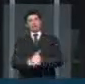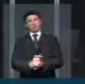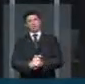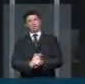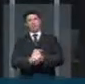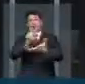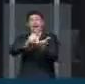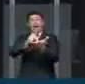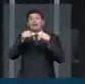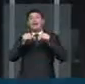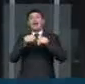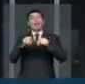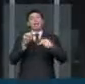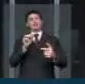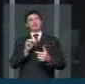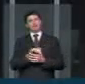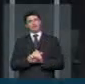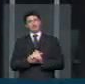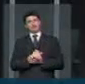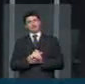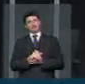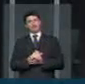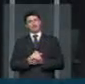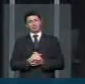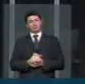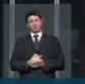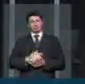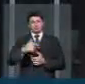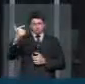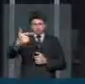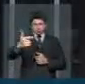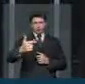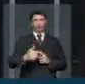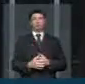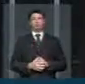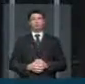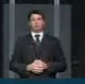Essa que é a realidade. Em segundo lugar,